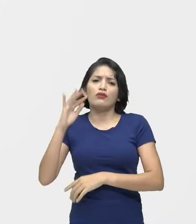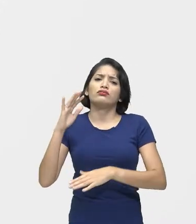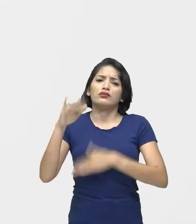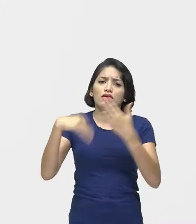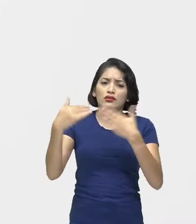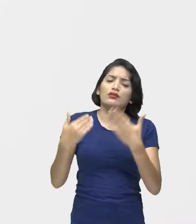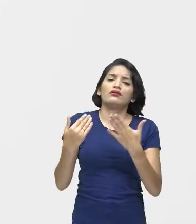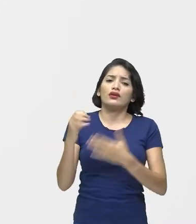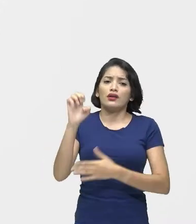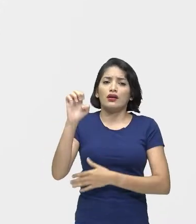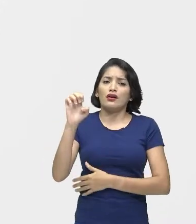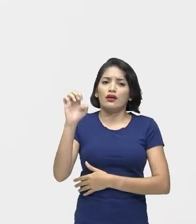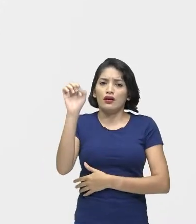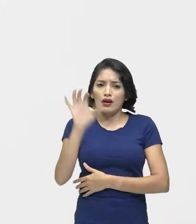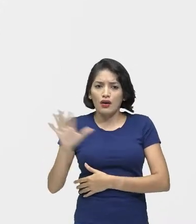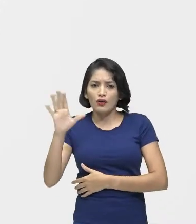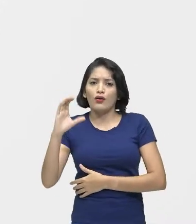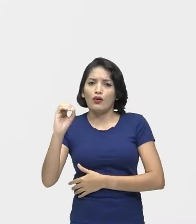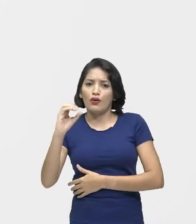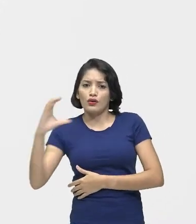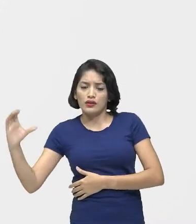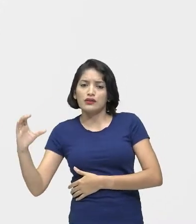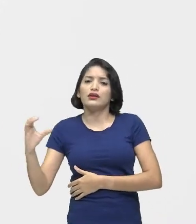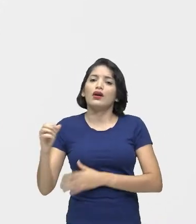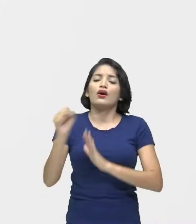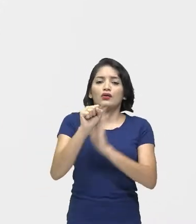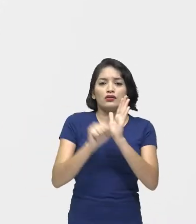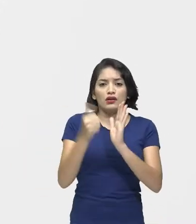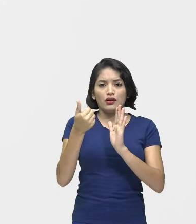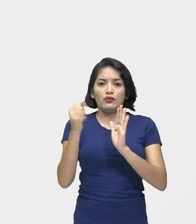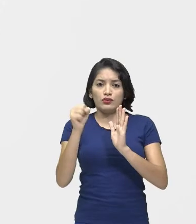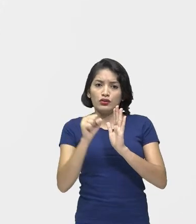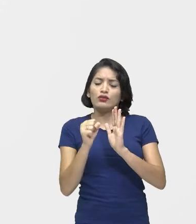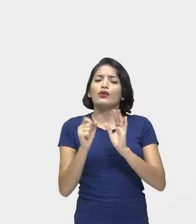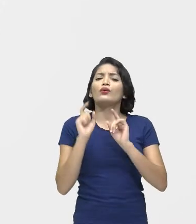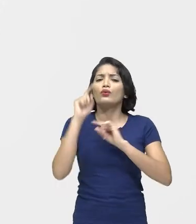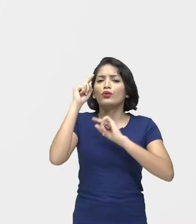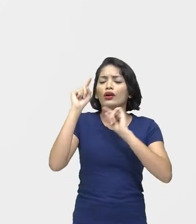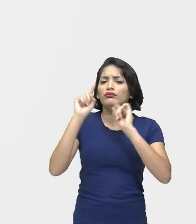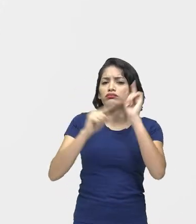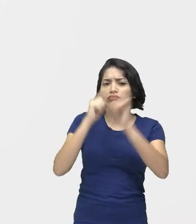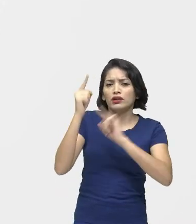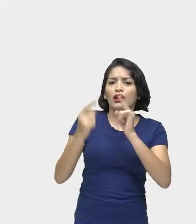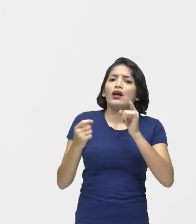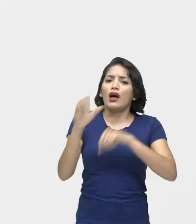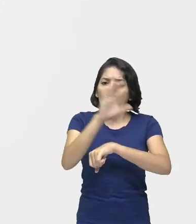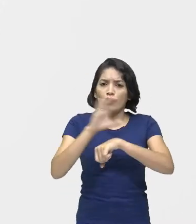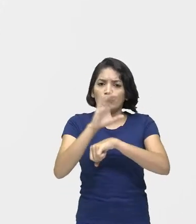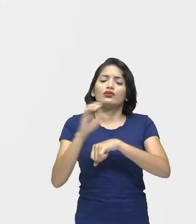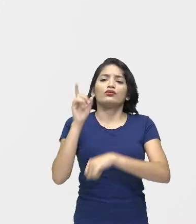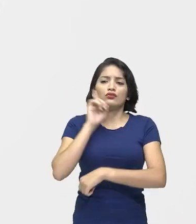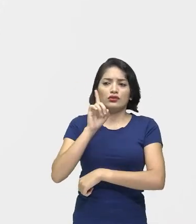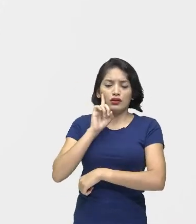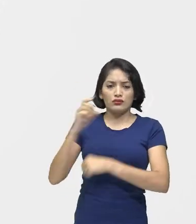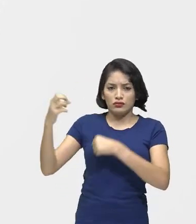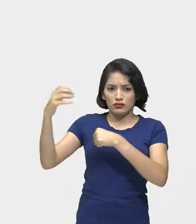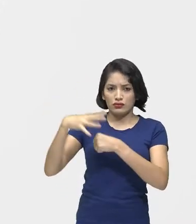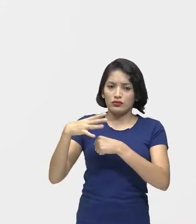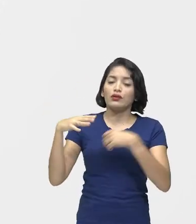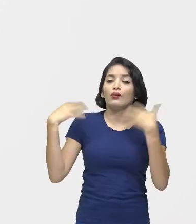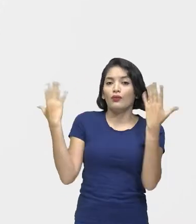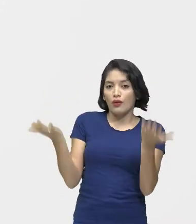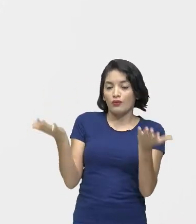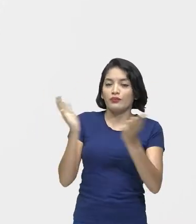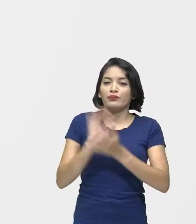Europa Ocidental no século XVIII foi inspirada e elaborada a Constituição dos Estados Unidos? Daqui a pouco nós voltamos